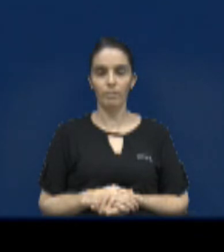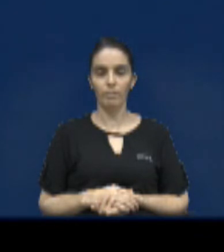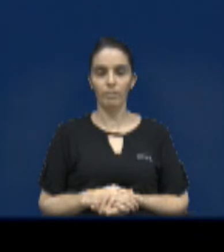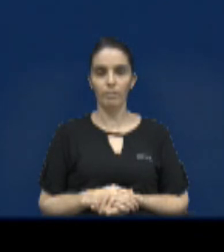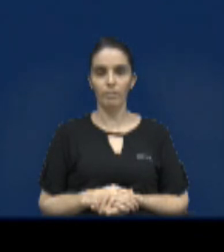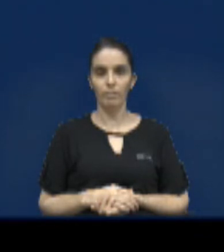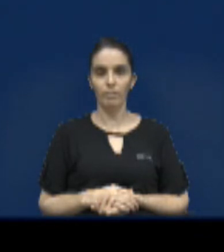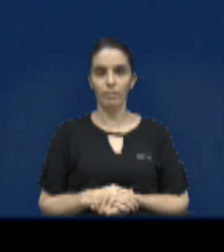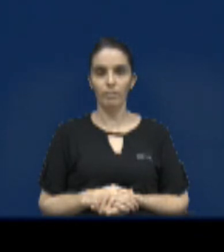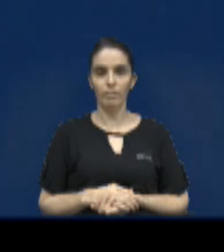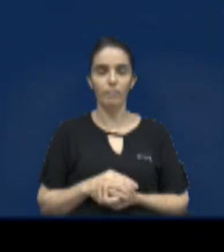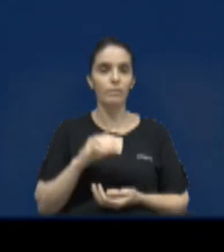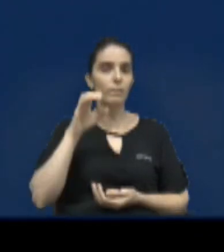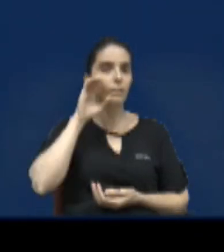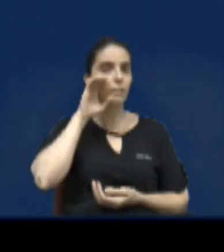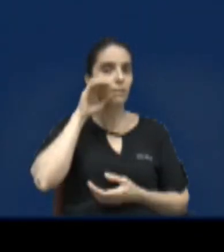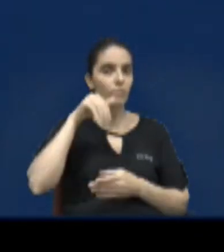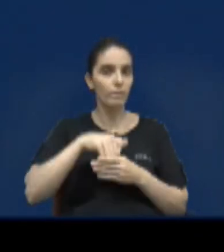Constância Félix.